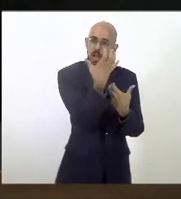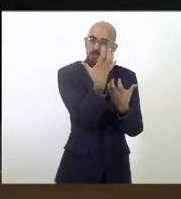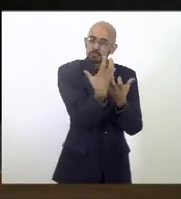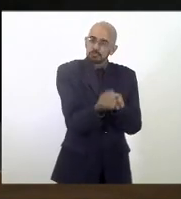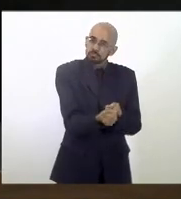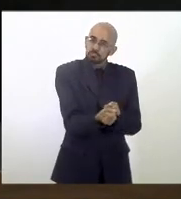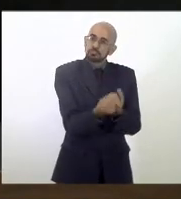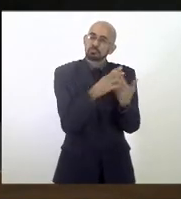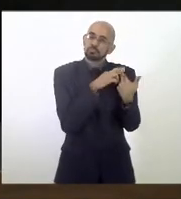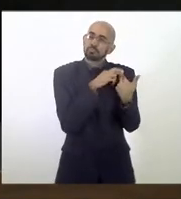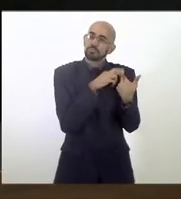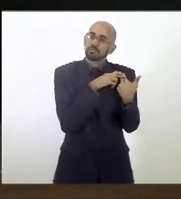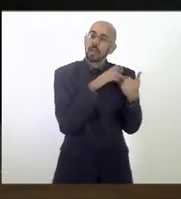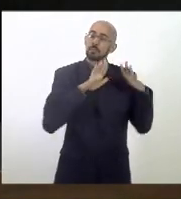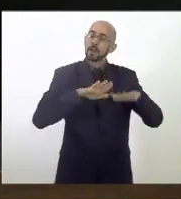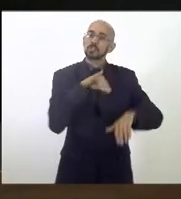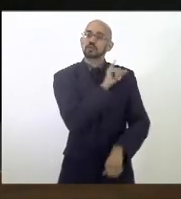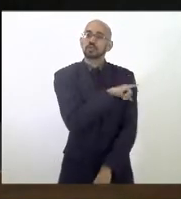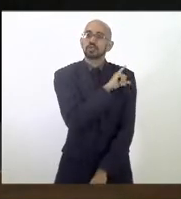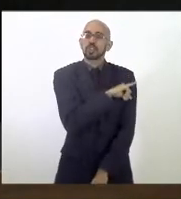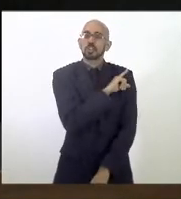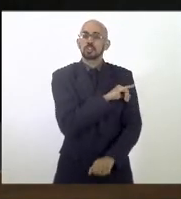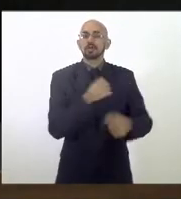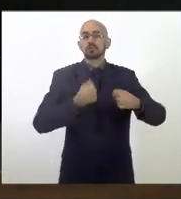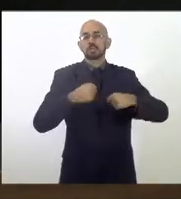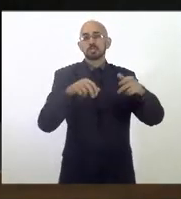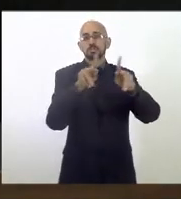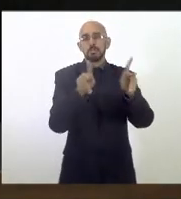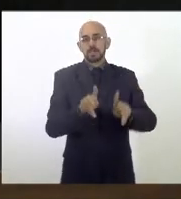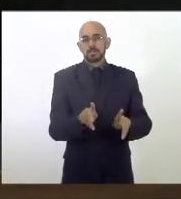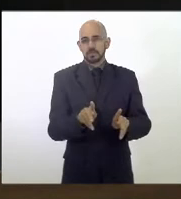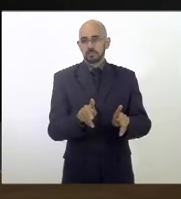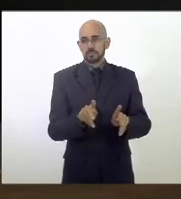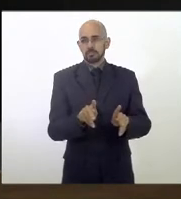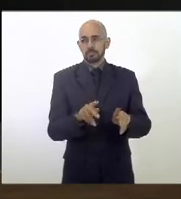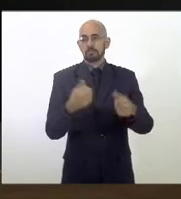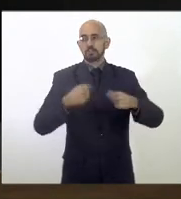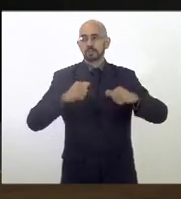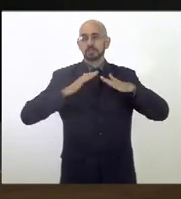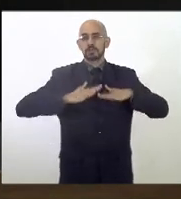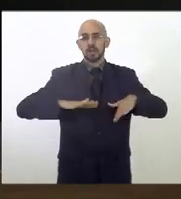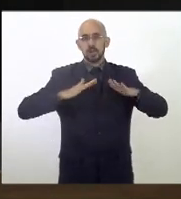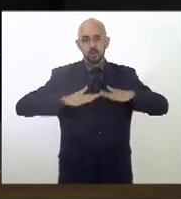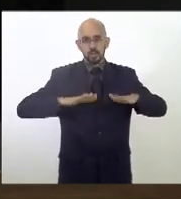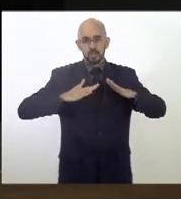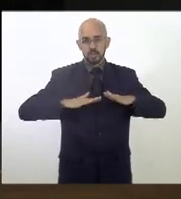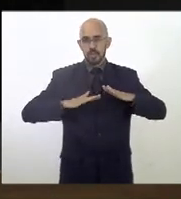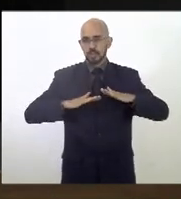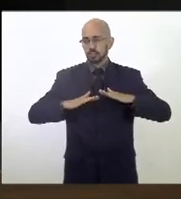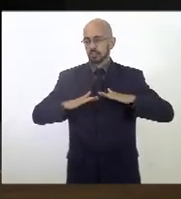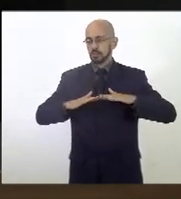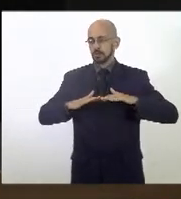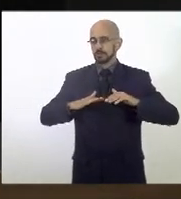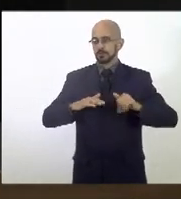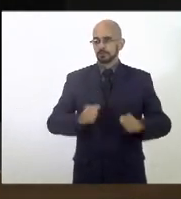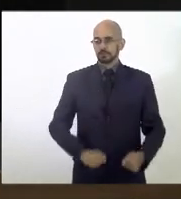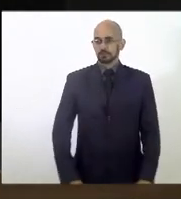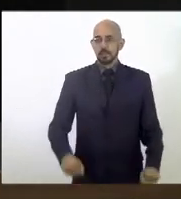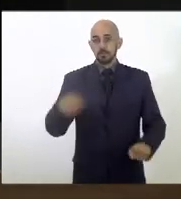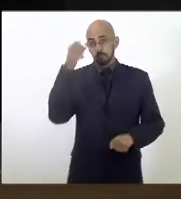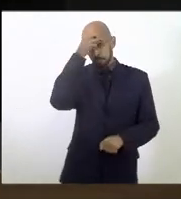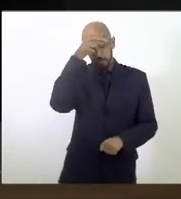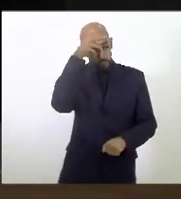Janeiro precisa de paz, de tranquilidade, prefeito